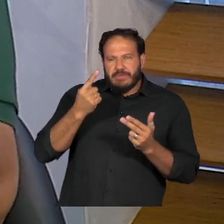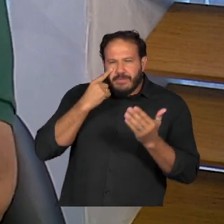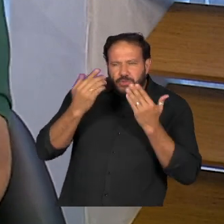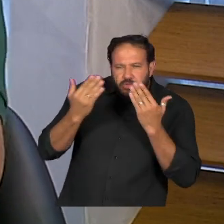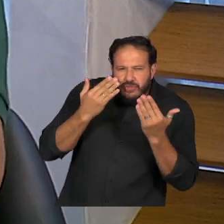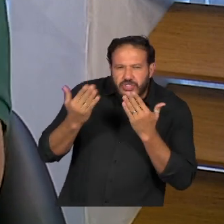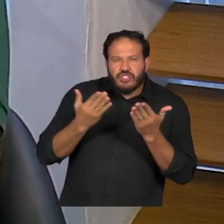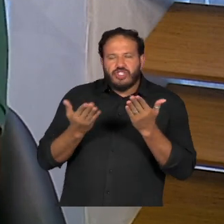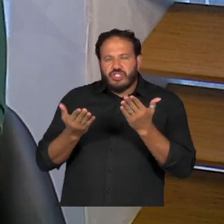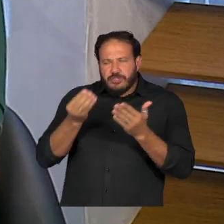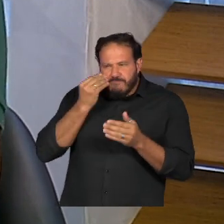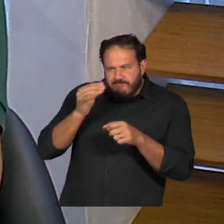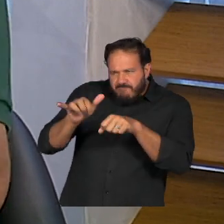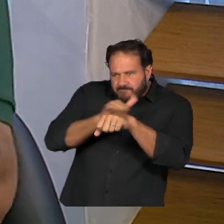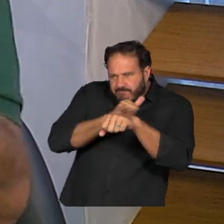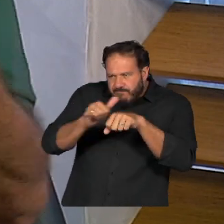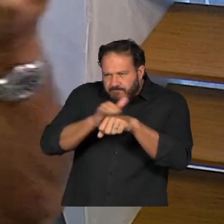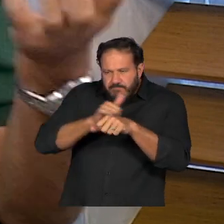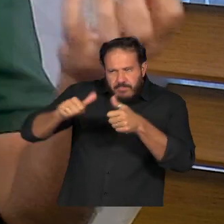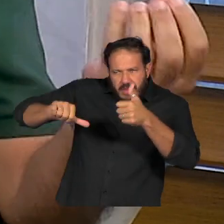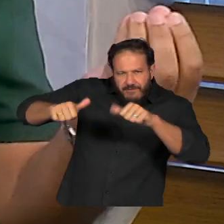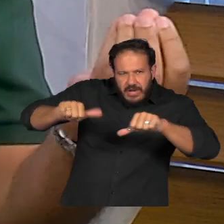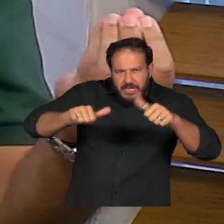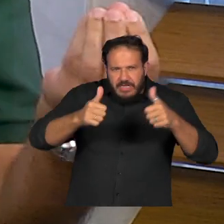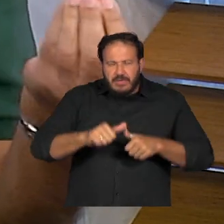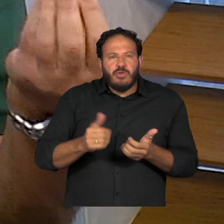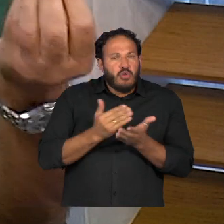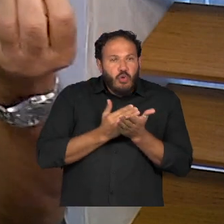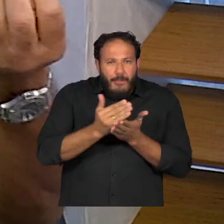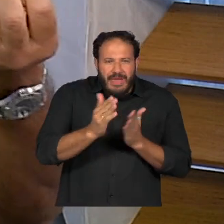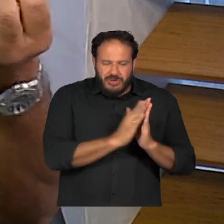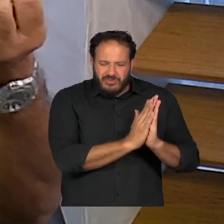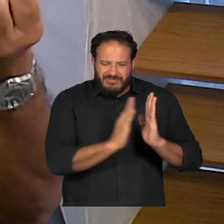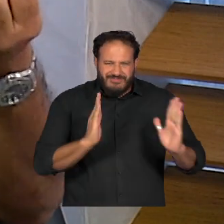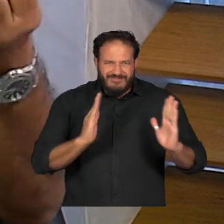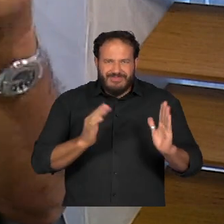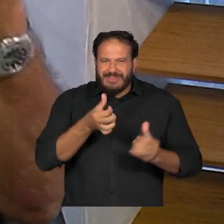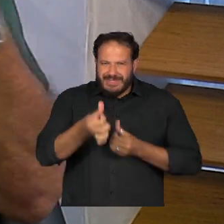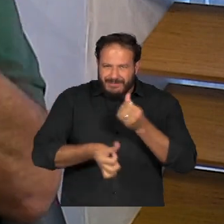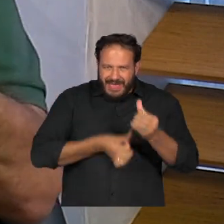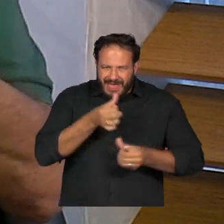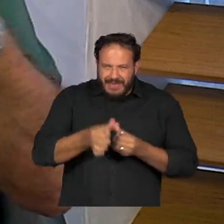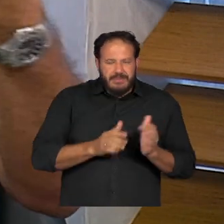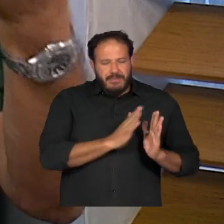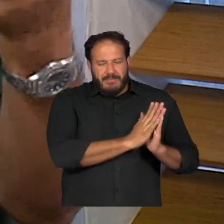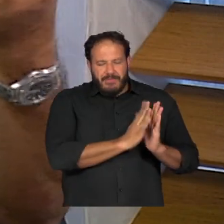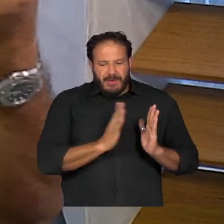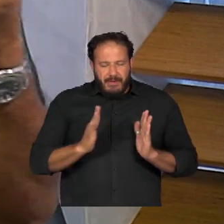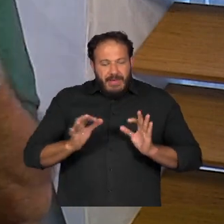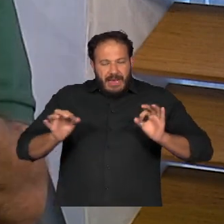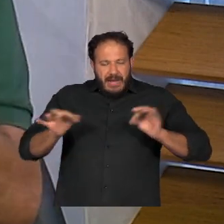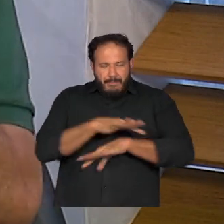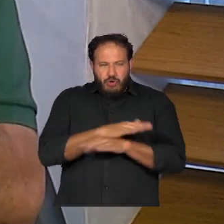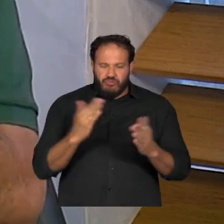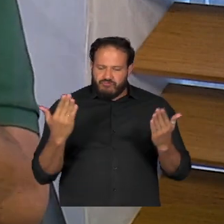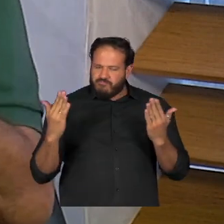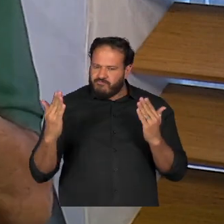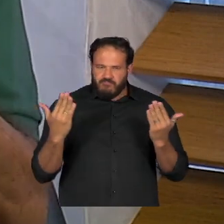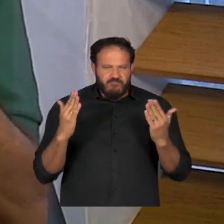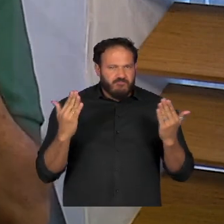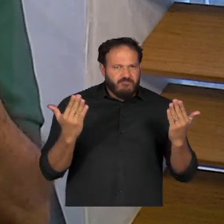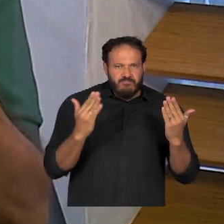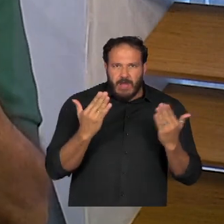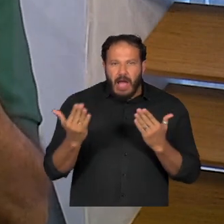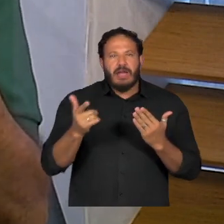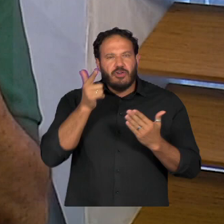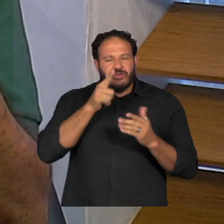mede os resultados e no início de cada semestre no final de cada semestre compara esses resultados e a partir